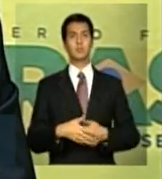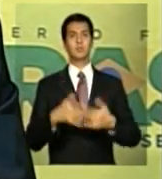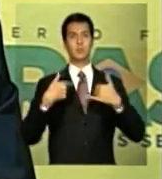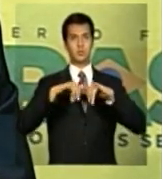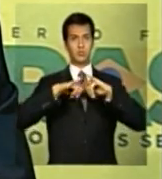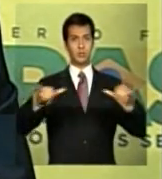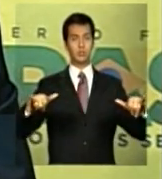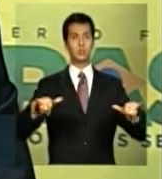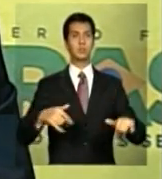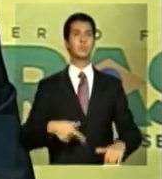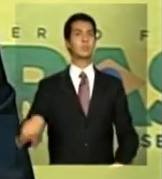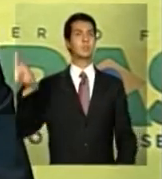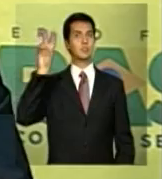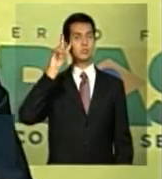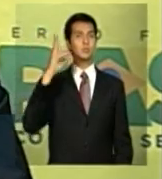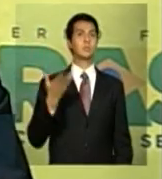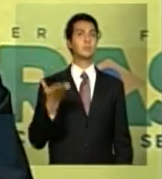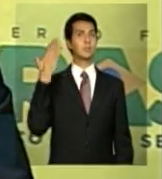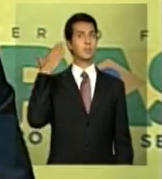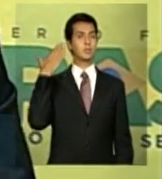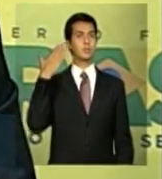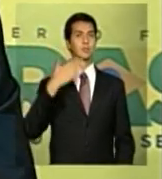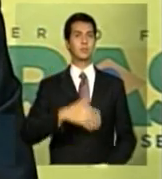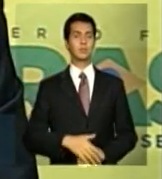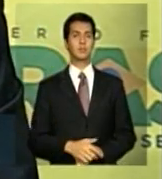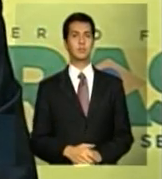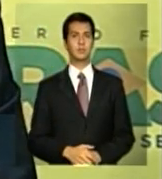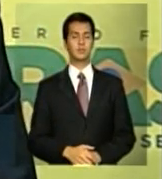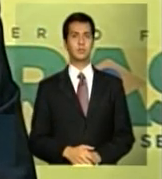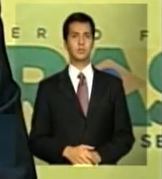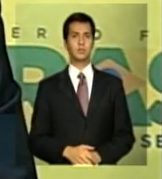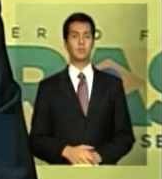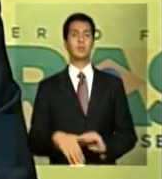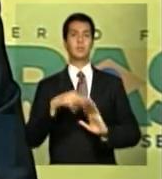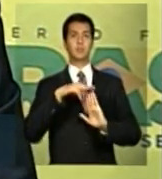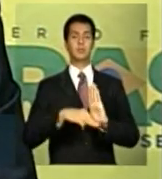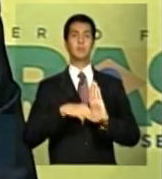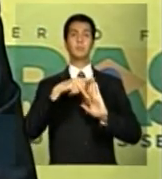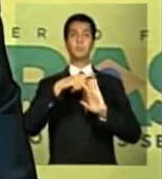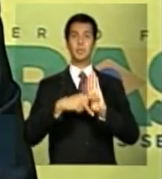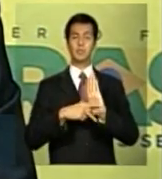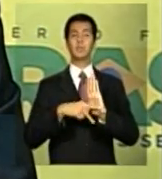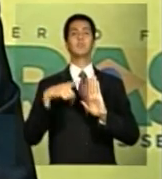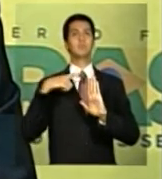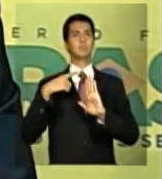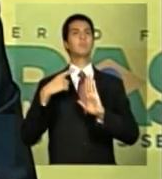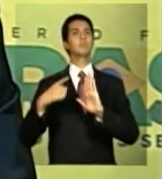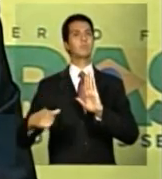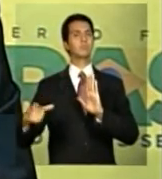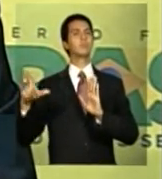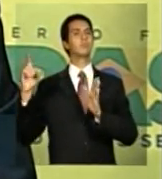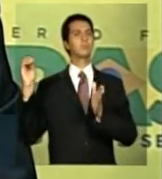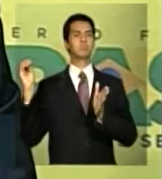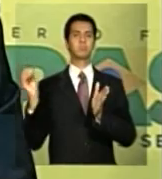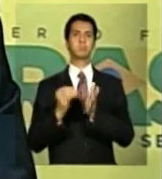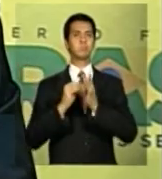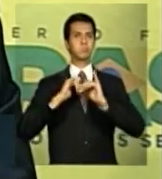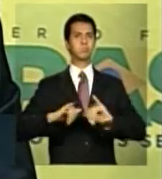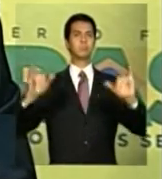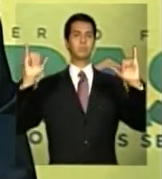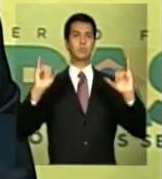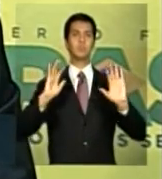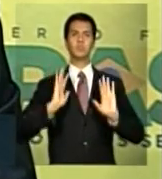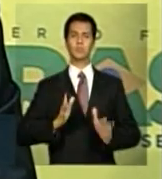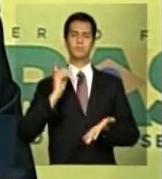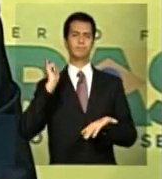e na segunda-feira da semana passada, a medida provisória estava publicada, assegurando integralmente o que